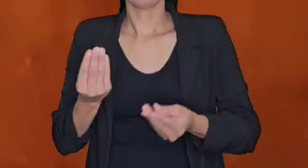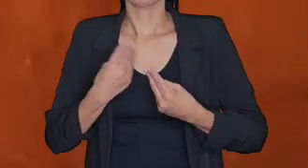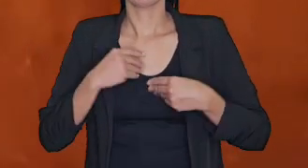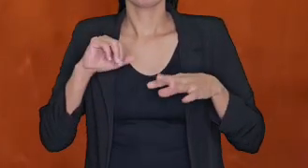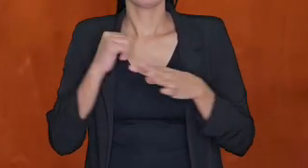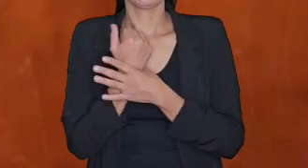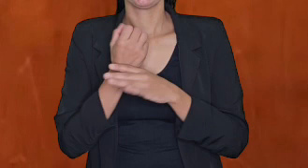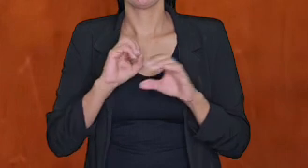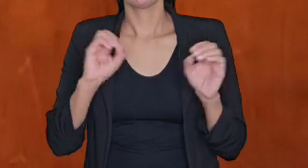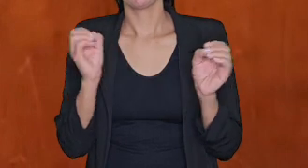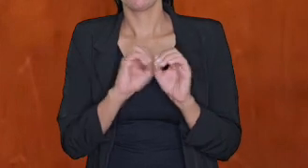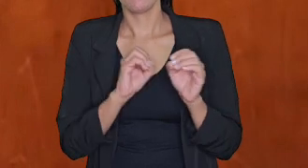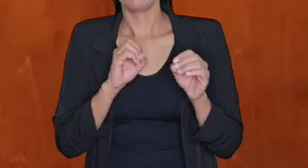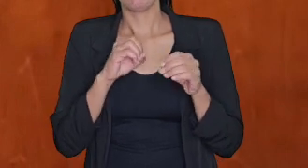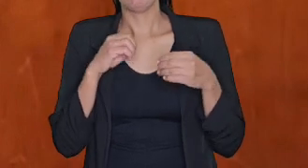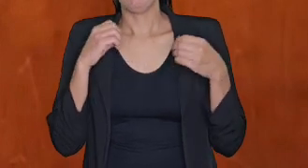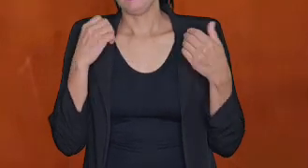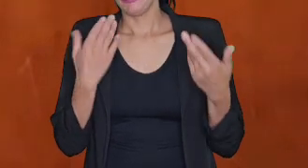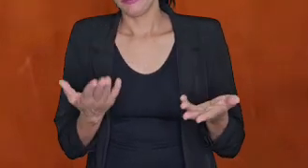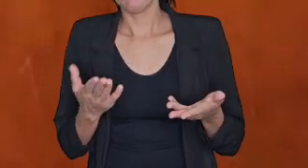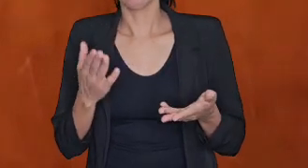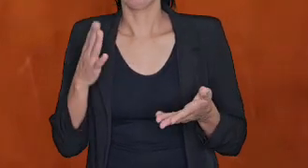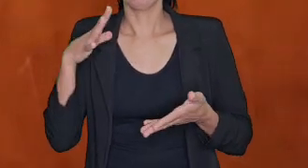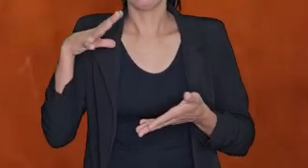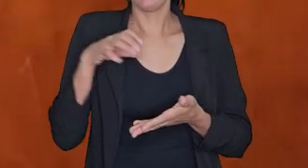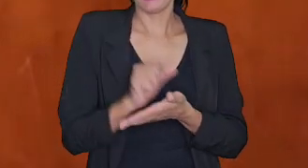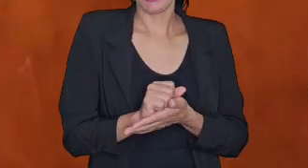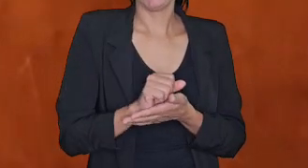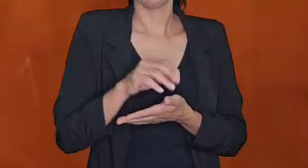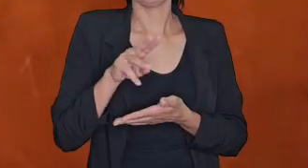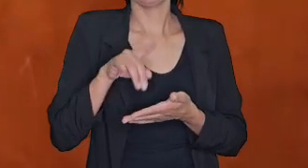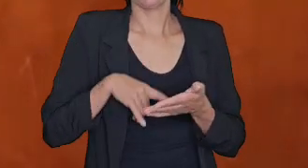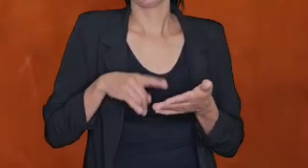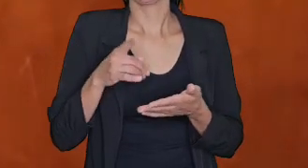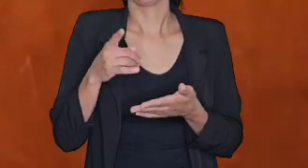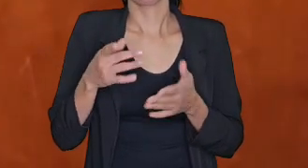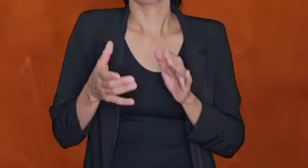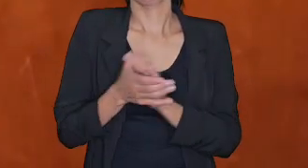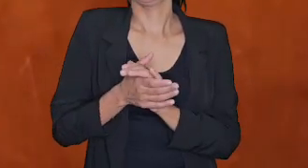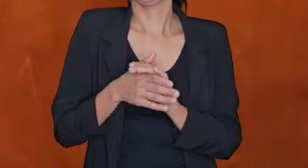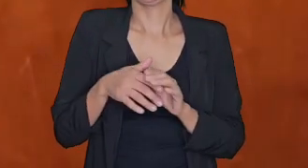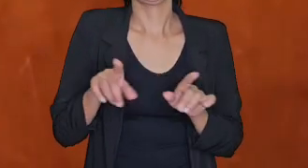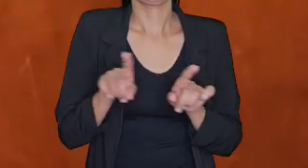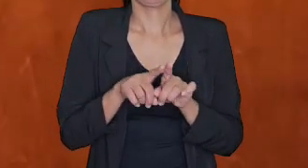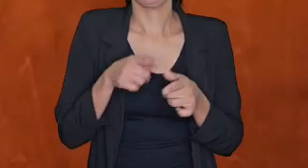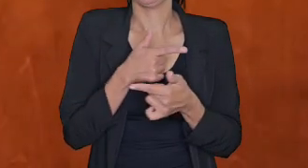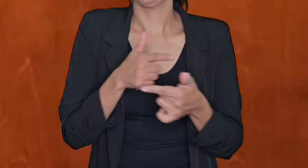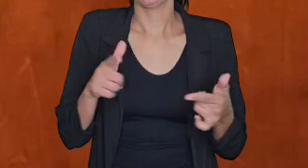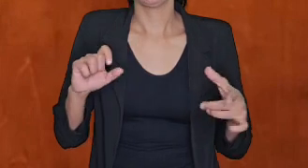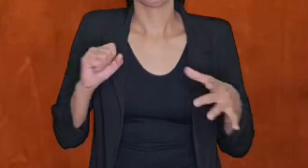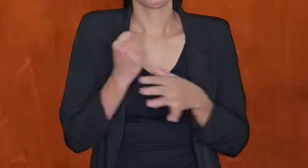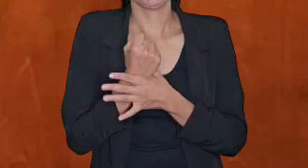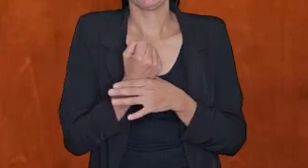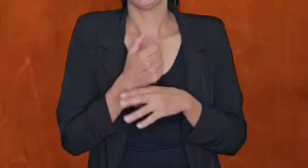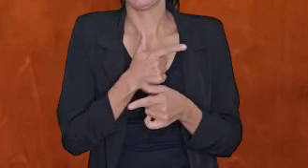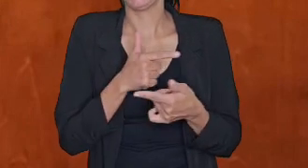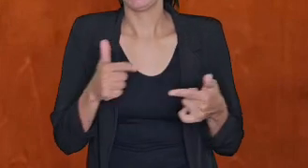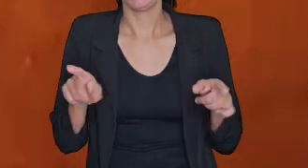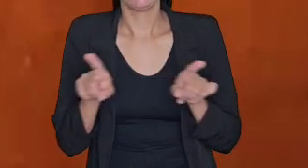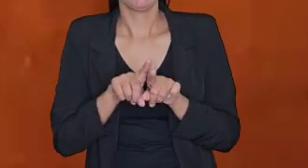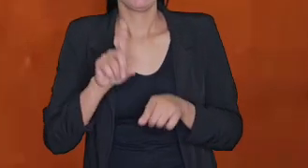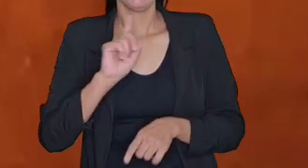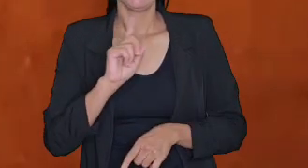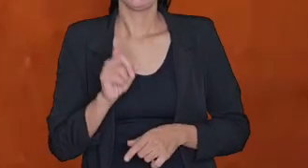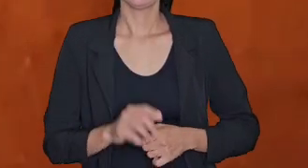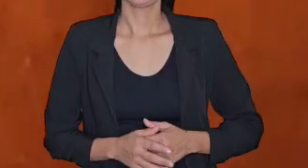revogada a qualquer momento. Então, não traz segurança nenhuma. E o fato de estar numa escritura no pacto antinupcial também não traz